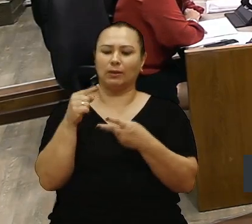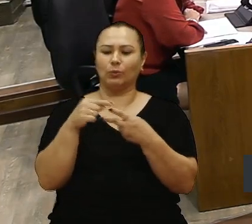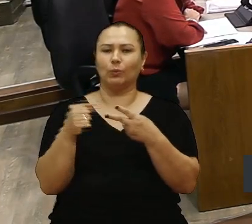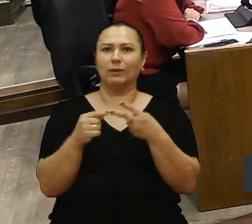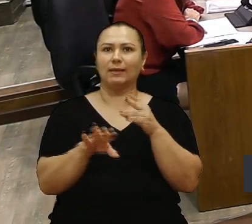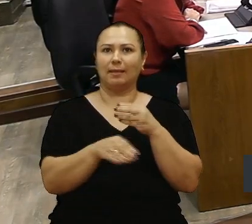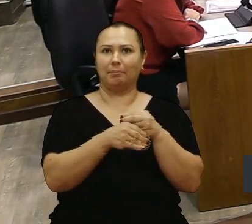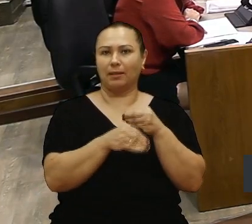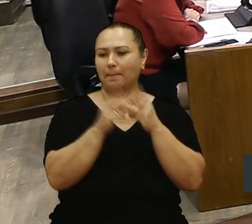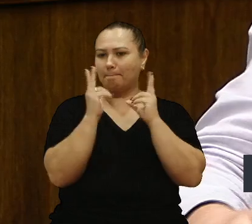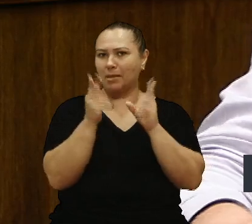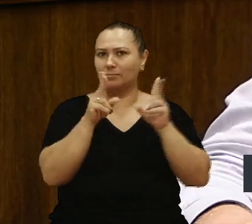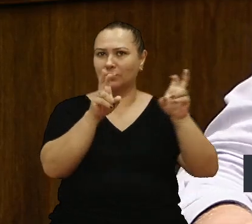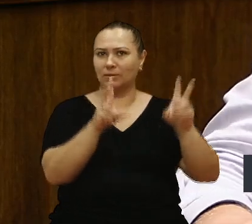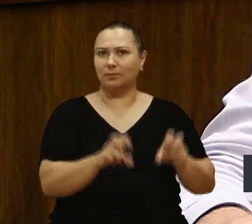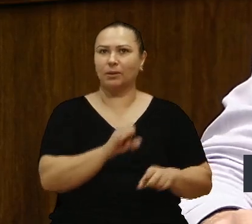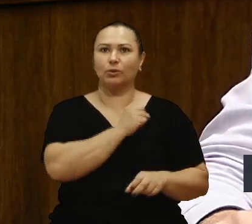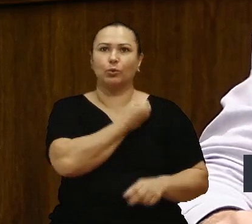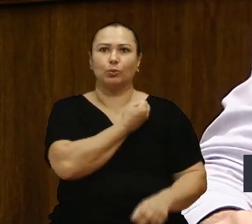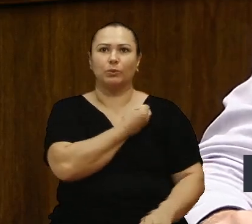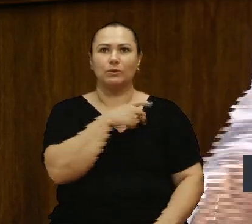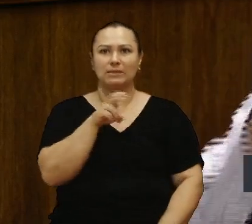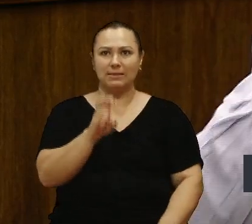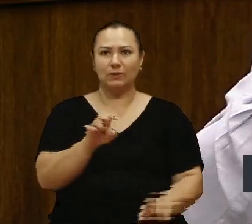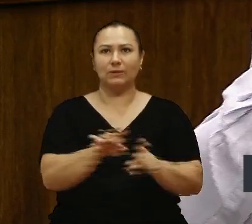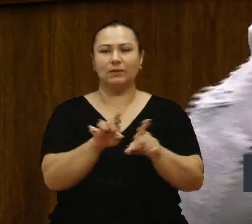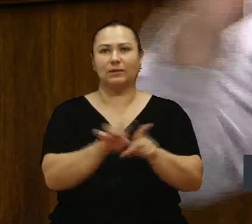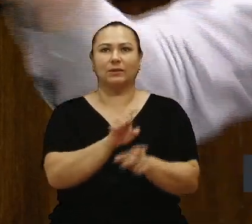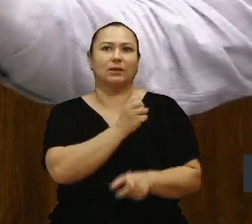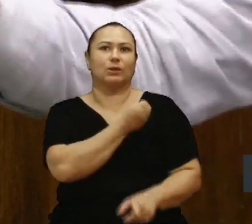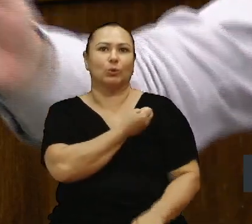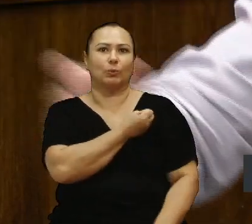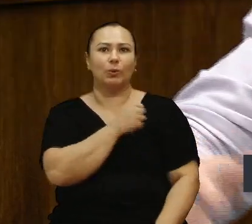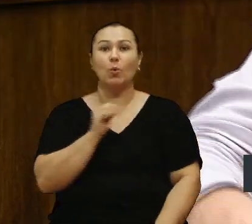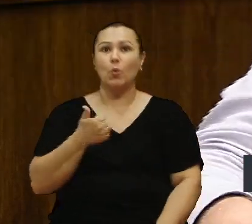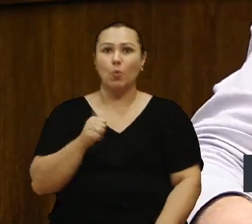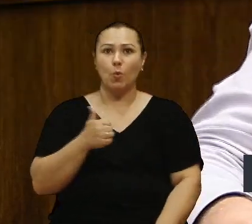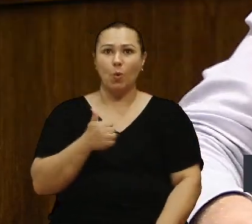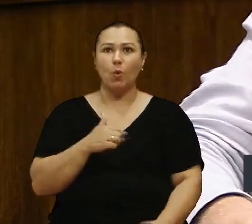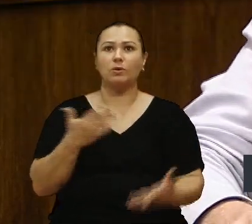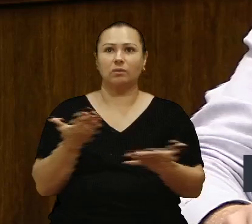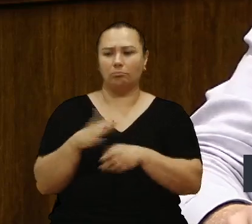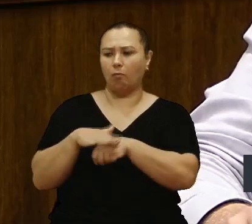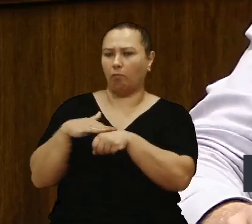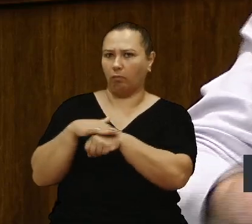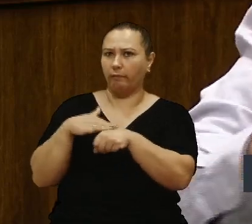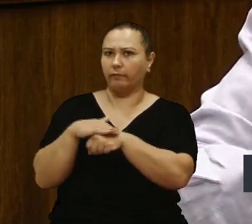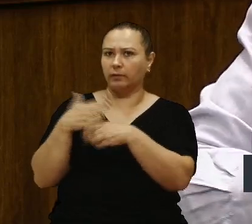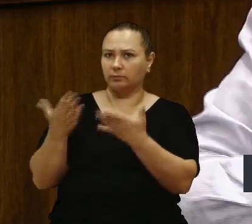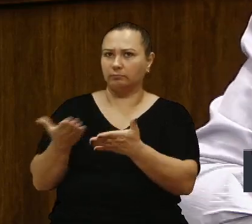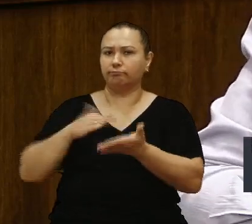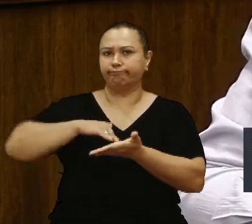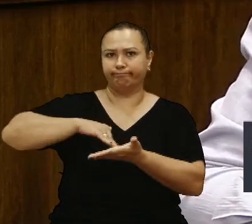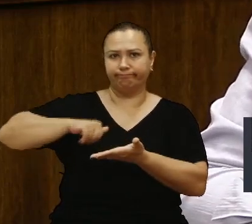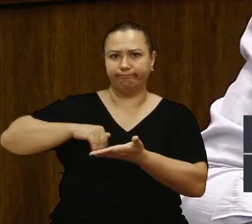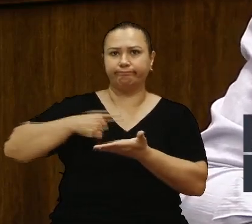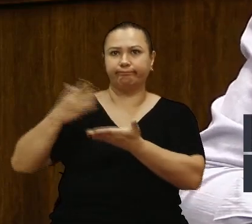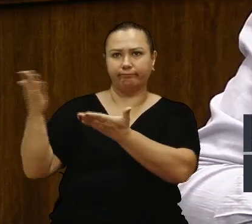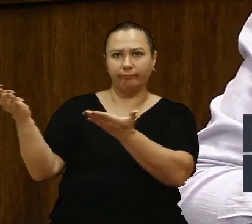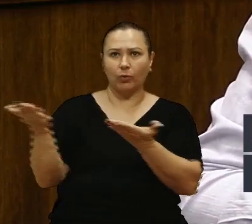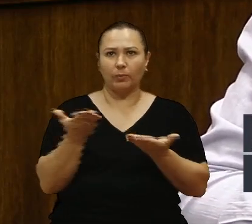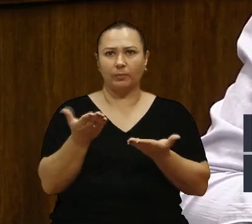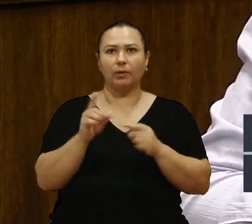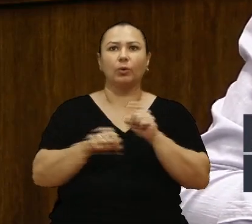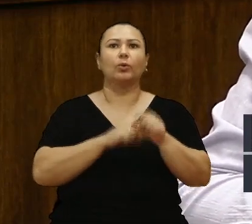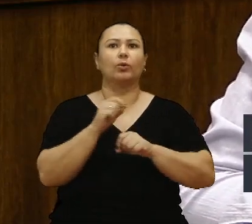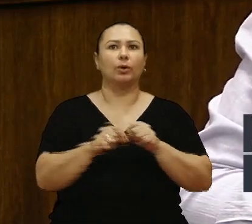versam sobre o mesmo tema, a emenda número 5 e a emenda número 11. Em razão da adiantada hora, conversei com a senhora, nós retiraríamos, em homenagem à proposta